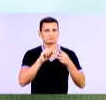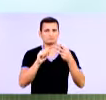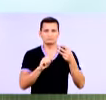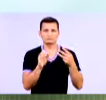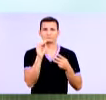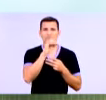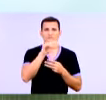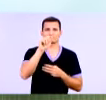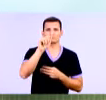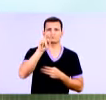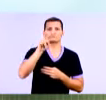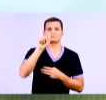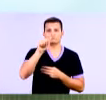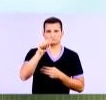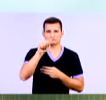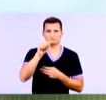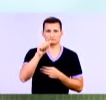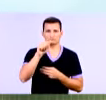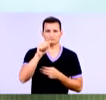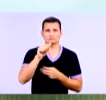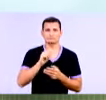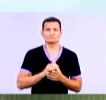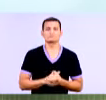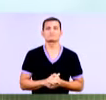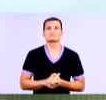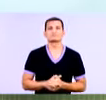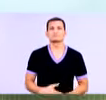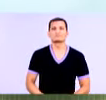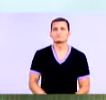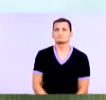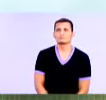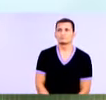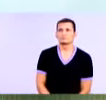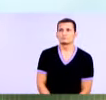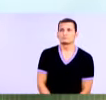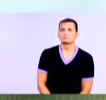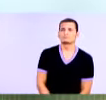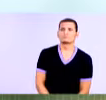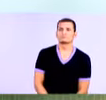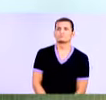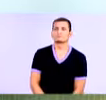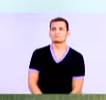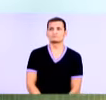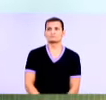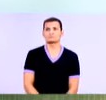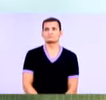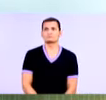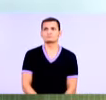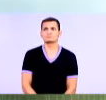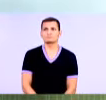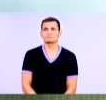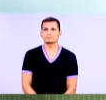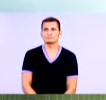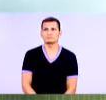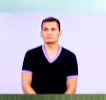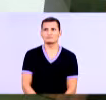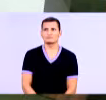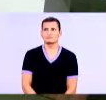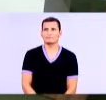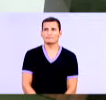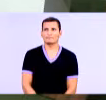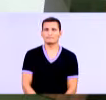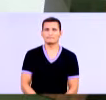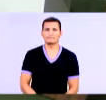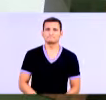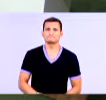todas no site, né? No ambiente virtual de aprendizagem para fechar a sua atividade. Esqueci alguma coisa, professor? Mais